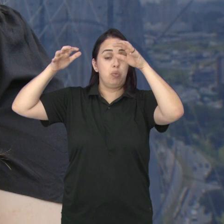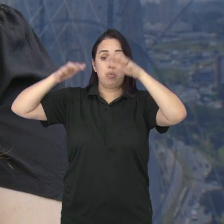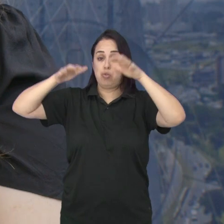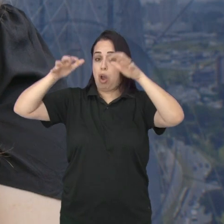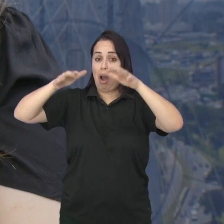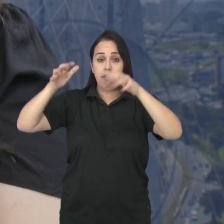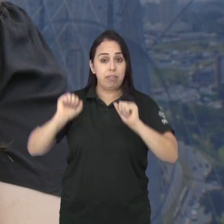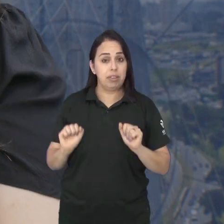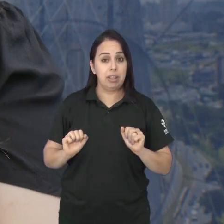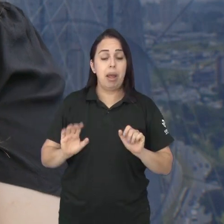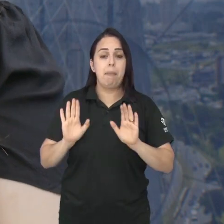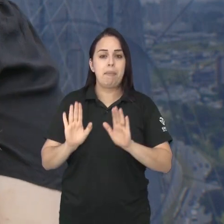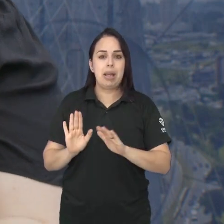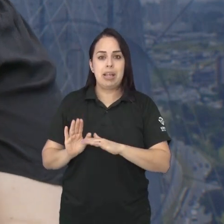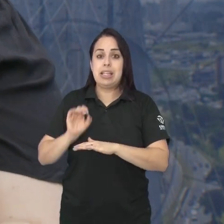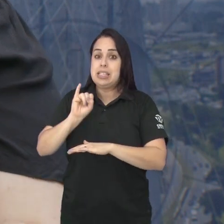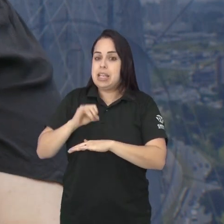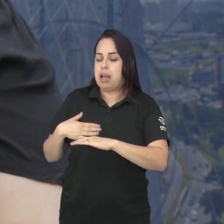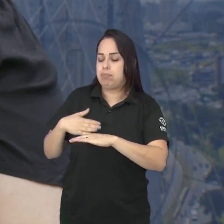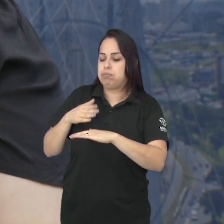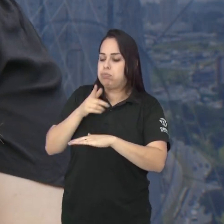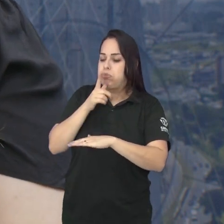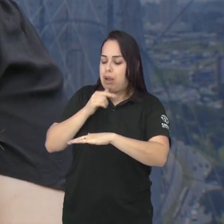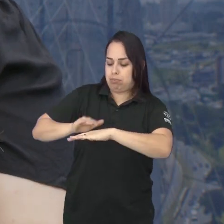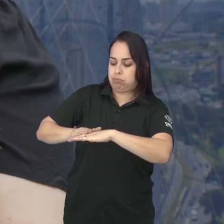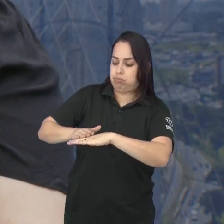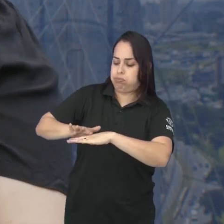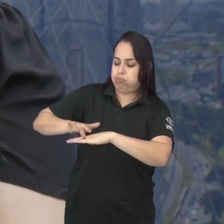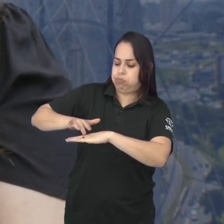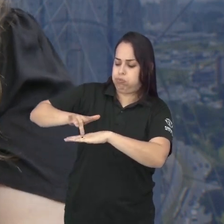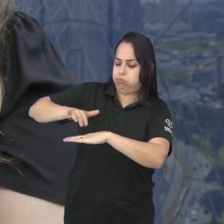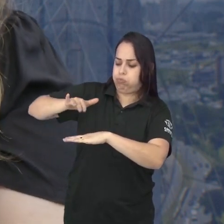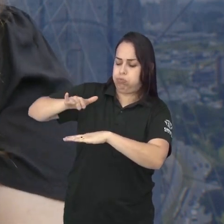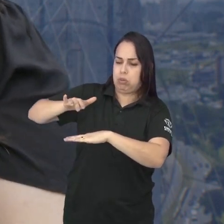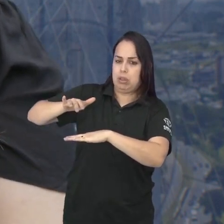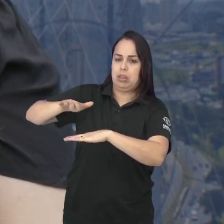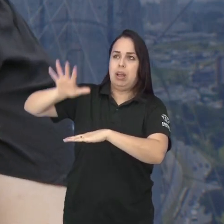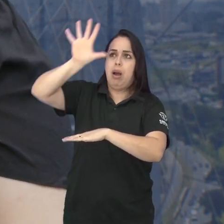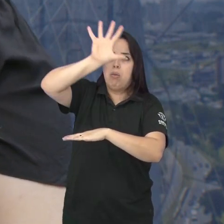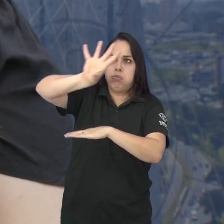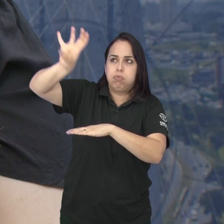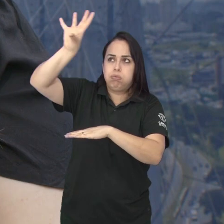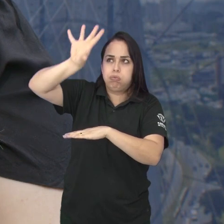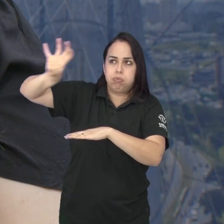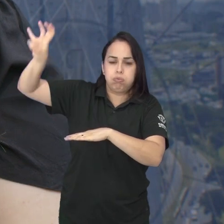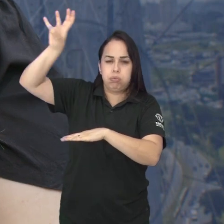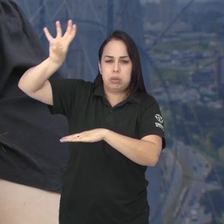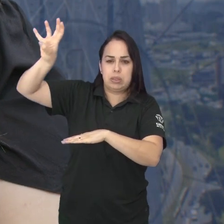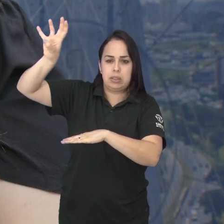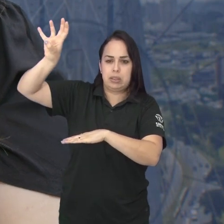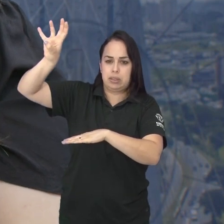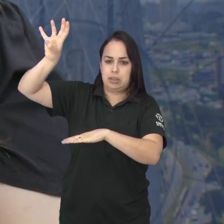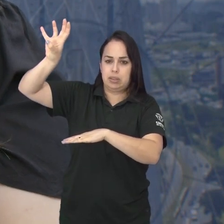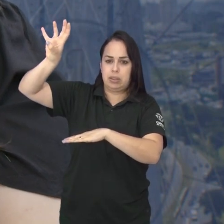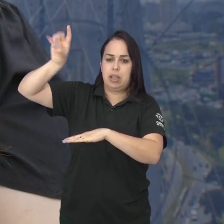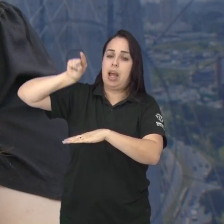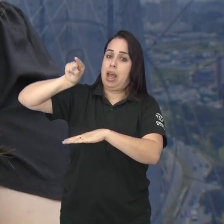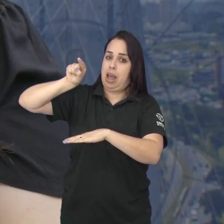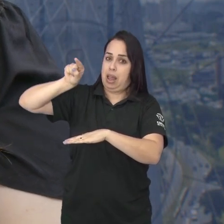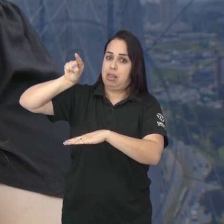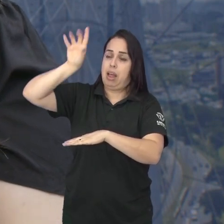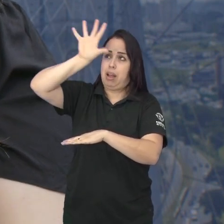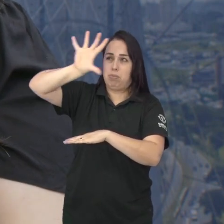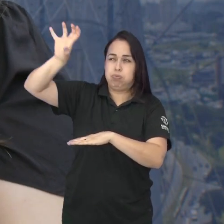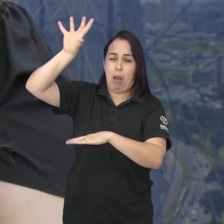chover ali onde a pessoa está, perto da cachoeira, mas o volume de água, porque essas nuvens de precipitação, né,